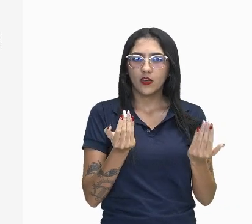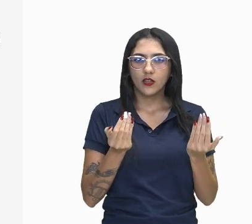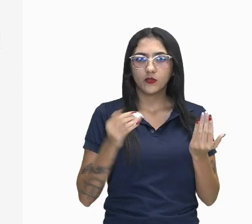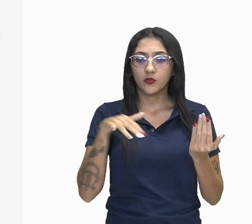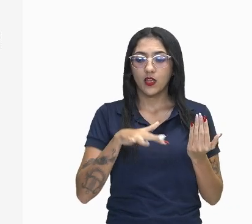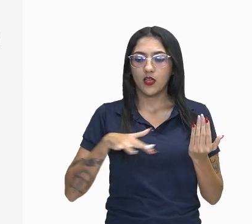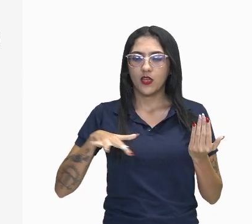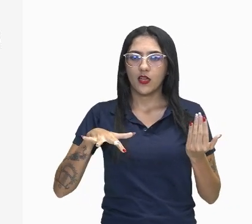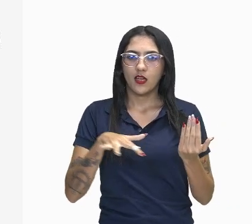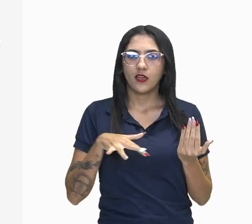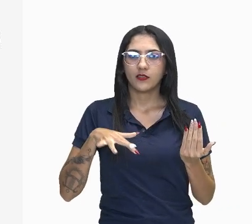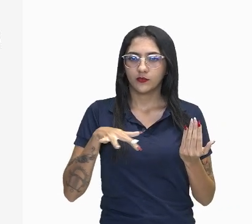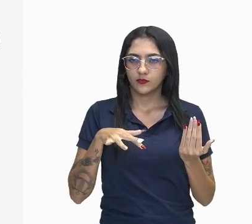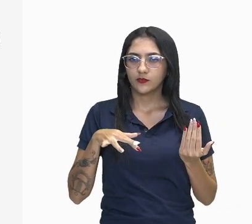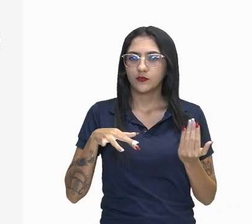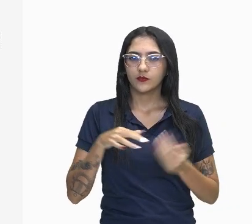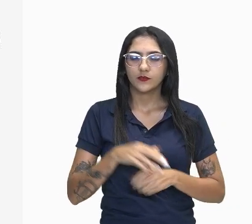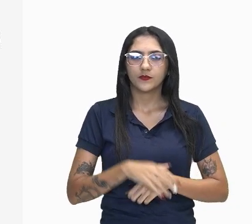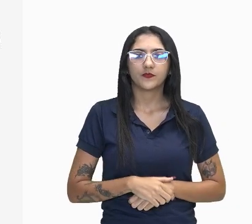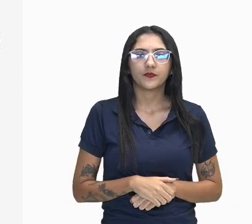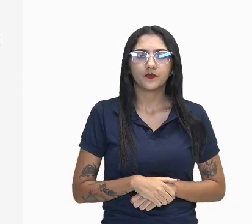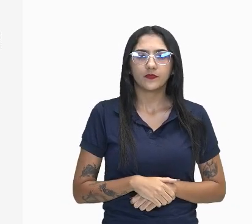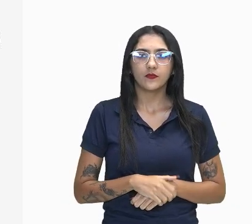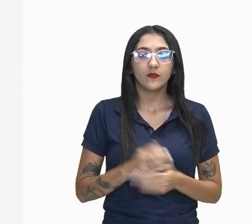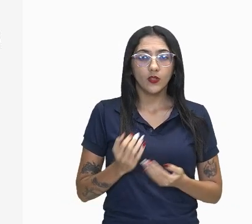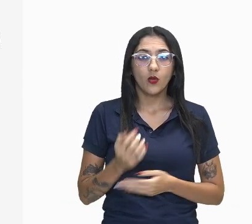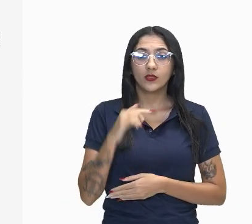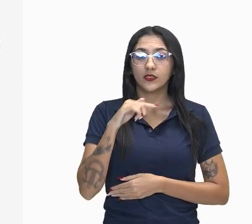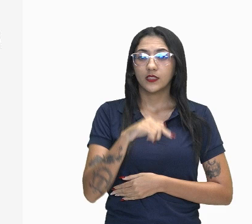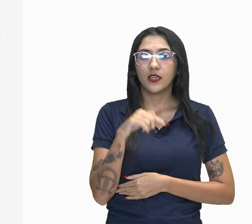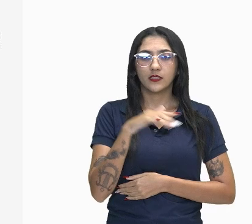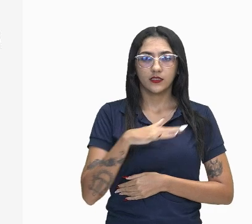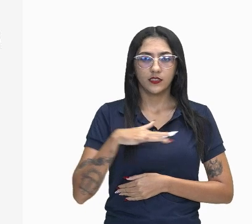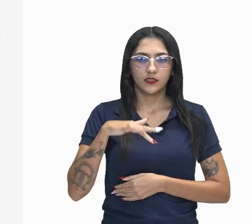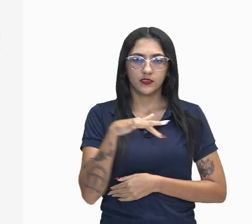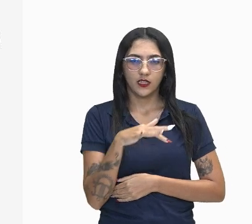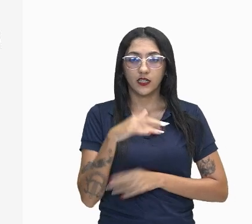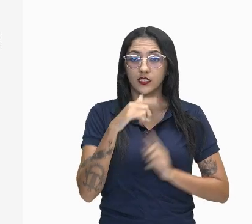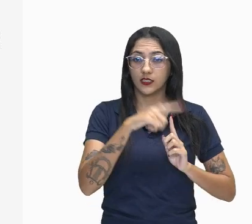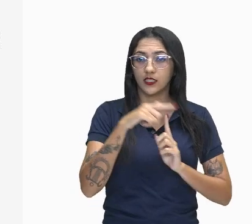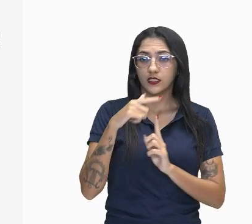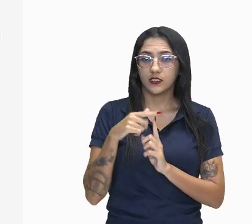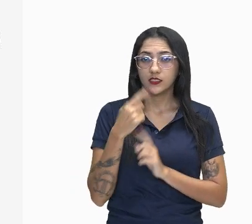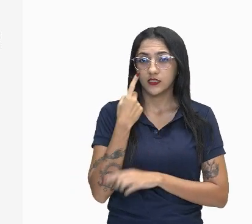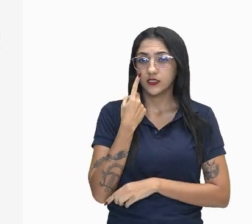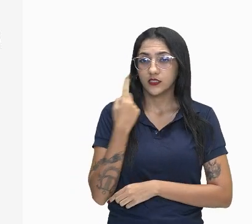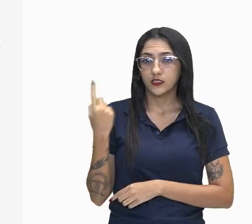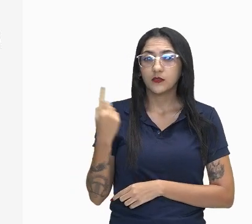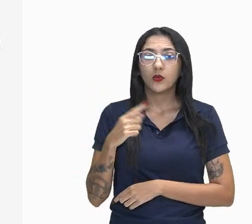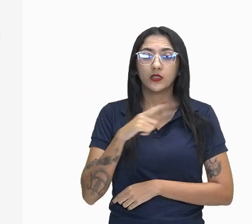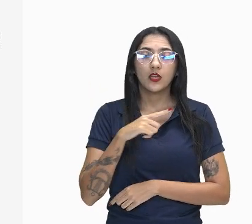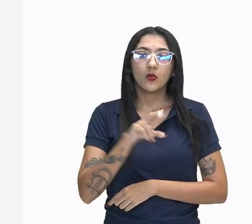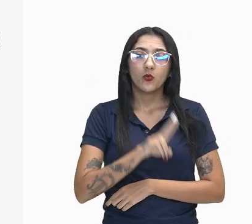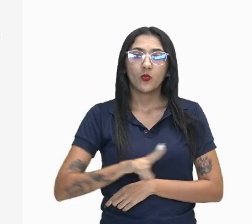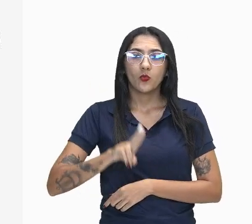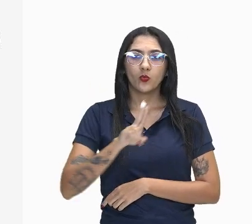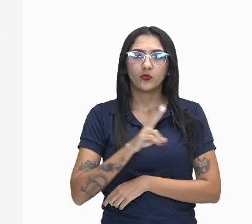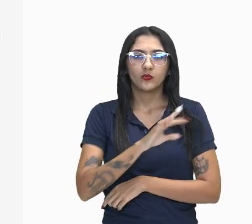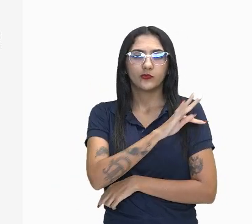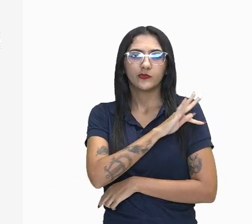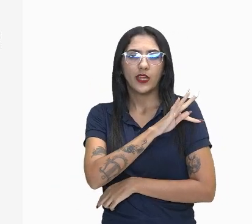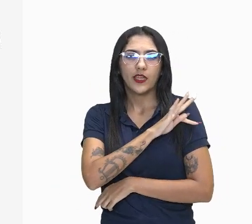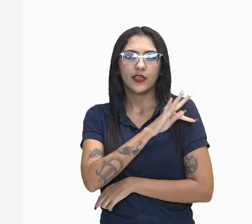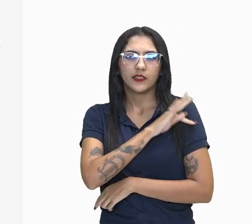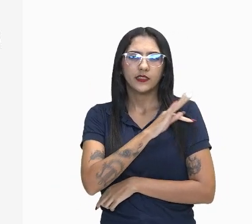terra cultivada. Nessas áreas, gente, da produção extensiva, o uso de técnicas